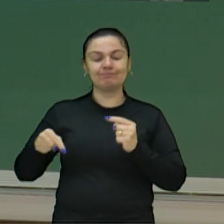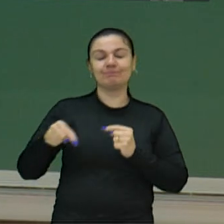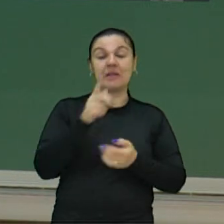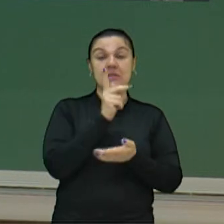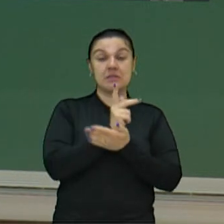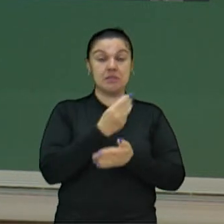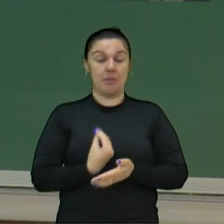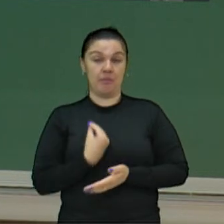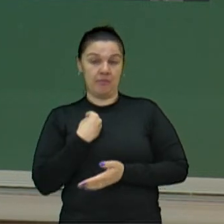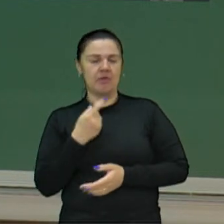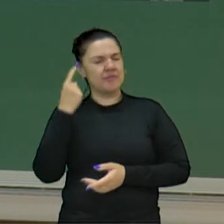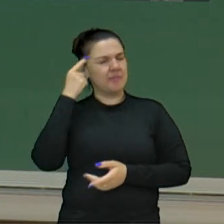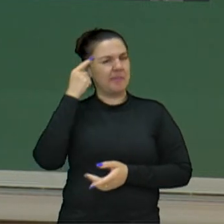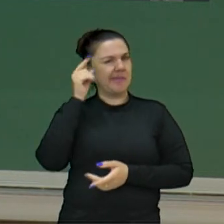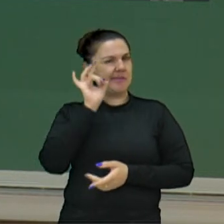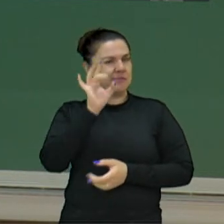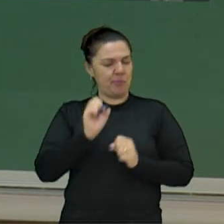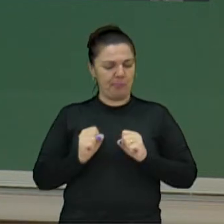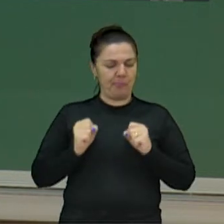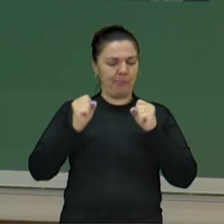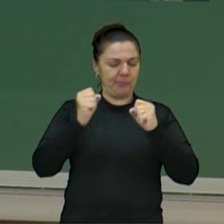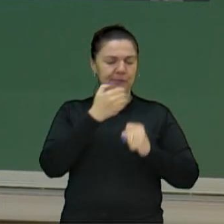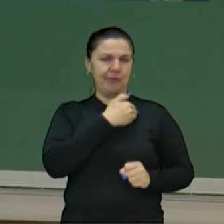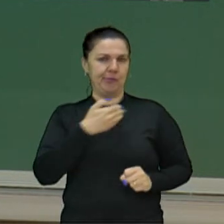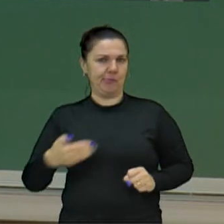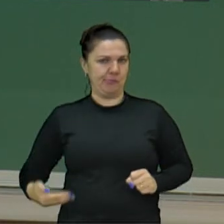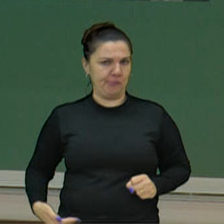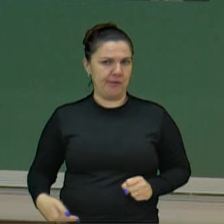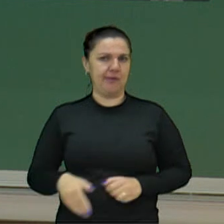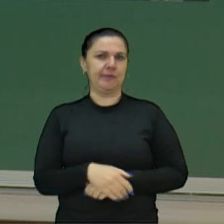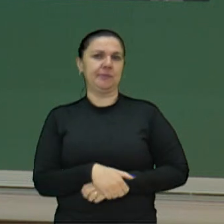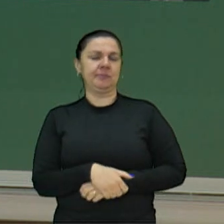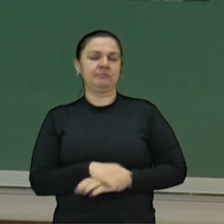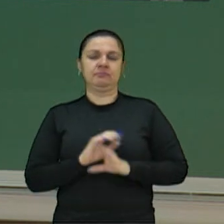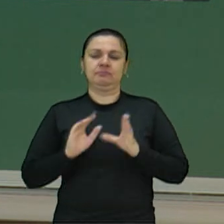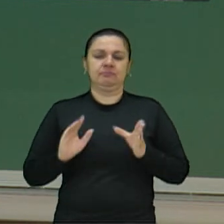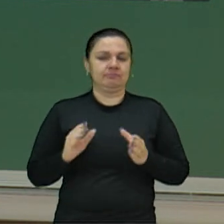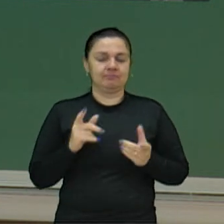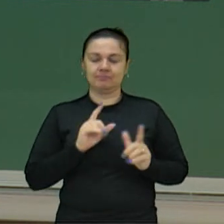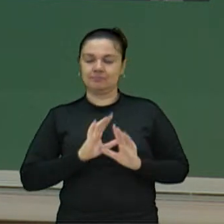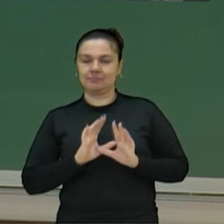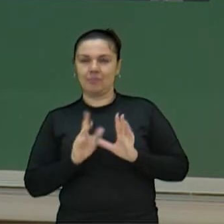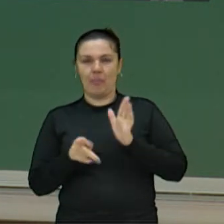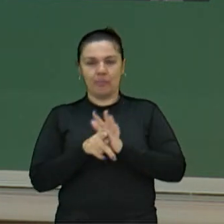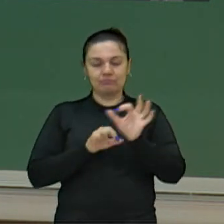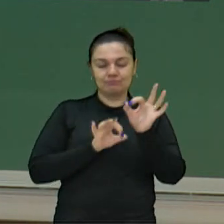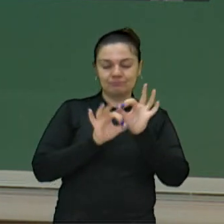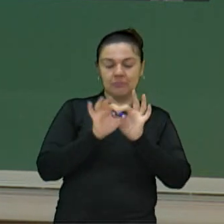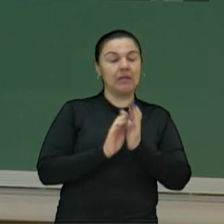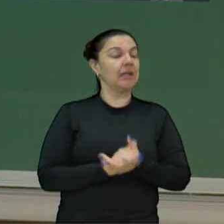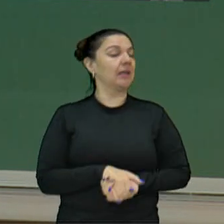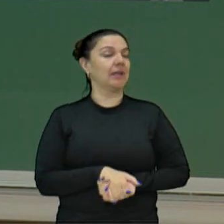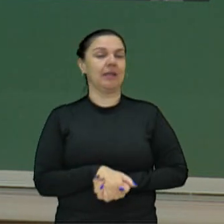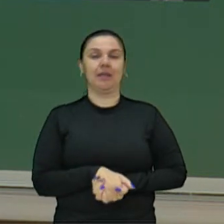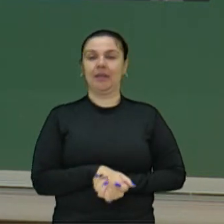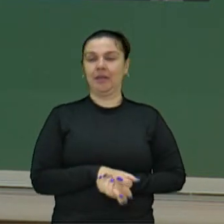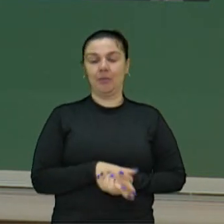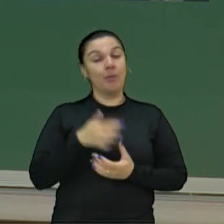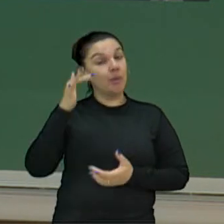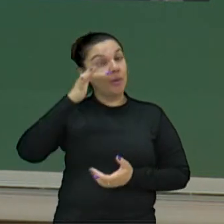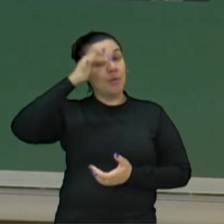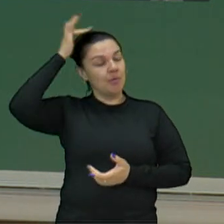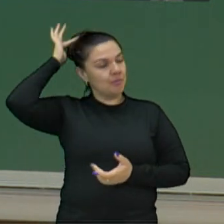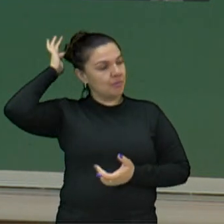que só existe poder no governo, no Estado instituído? De acordo com Michel Foucault, o poder é